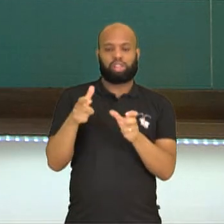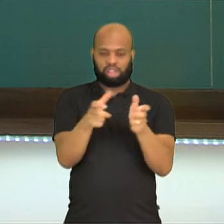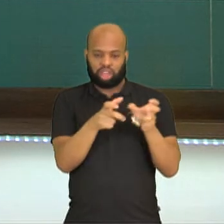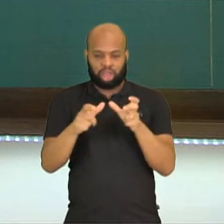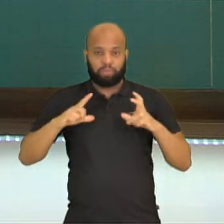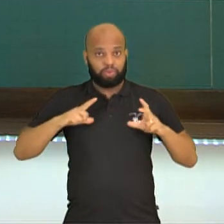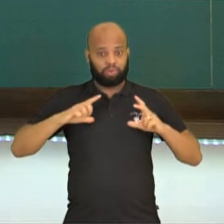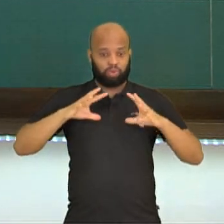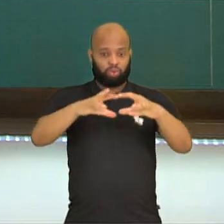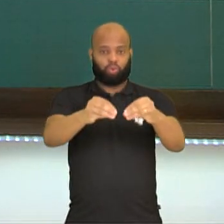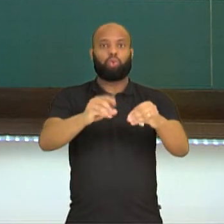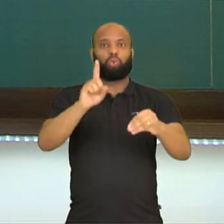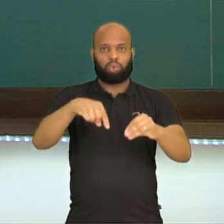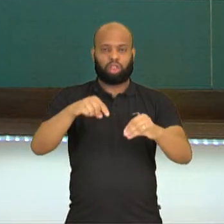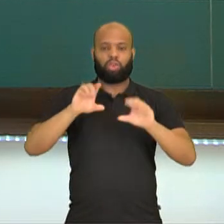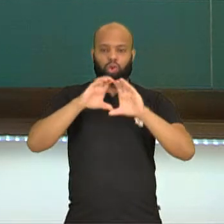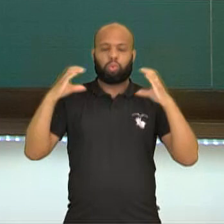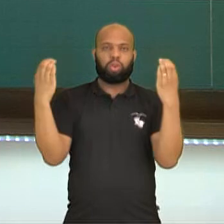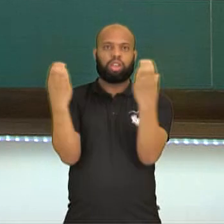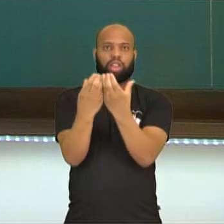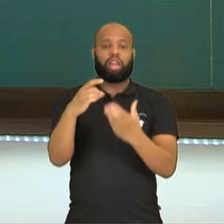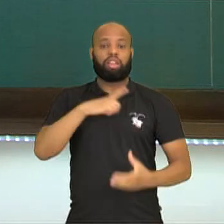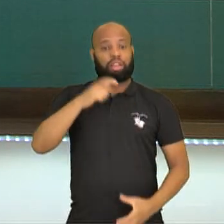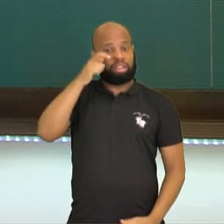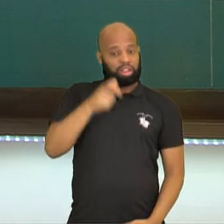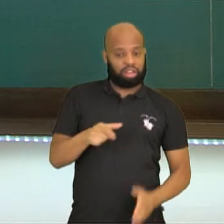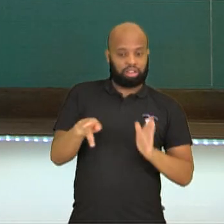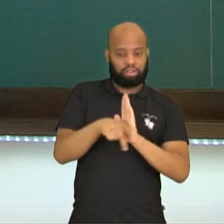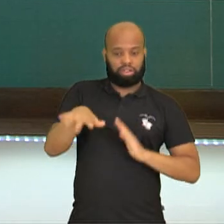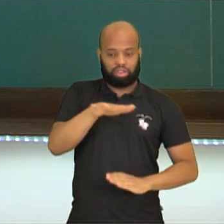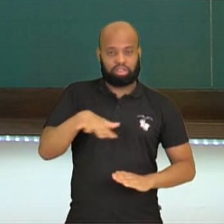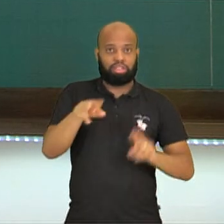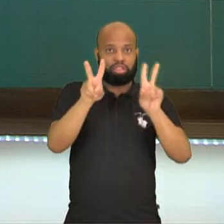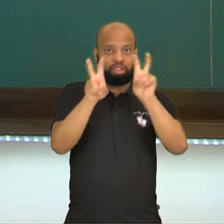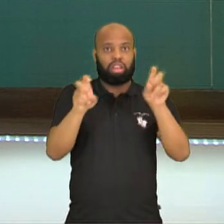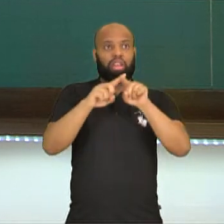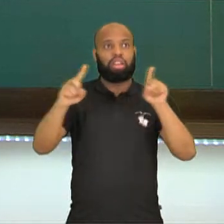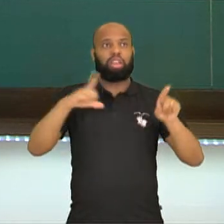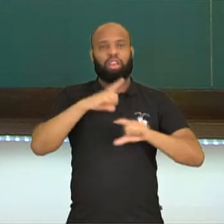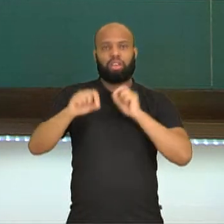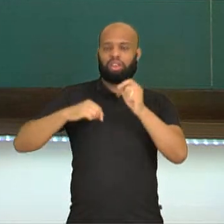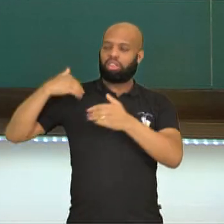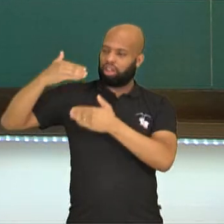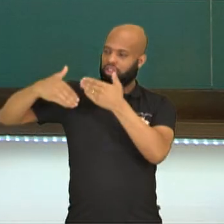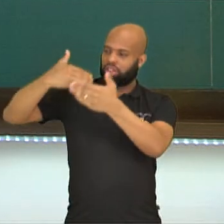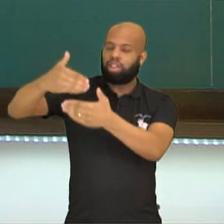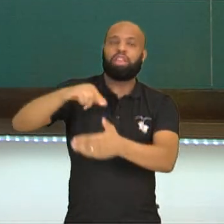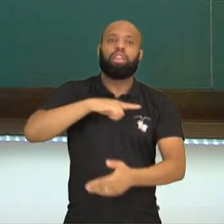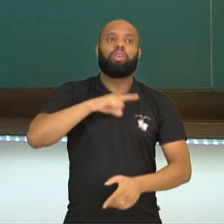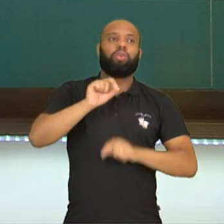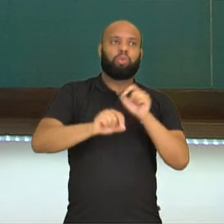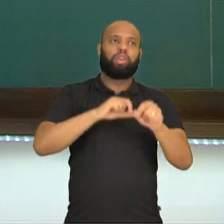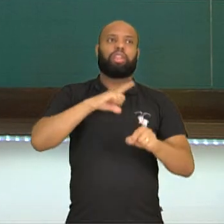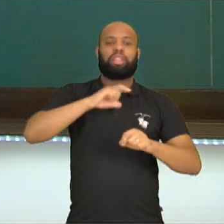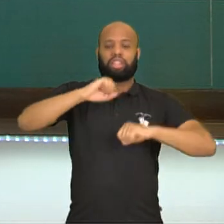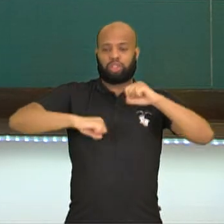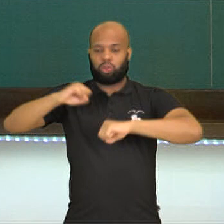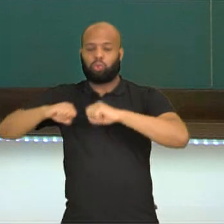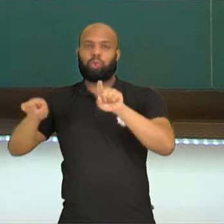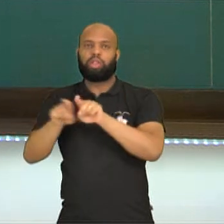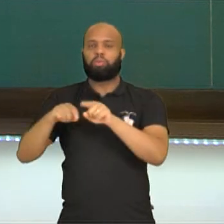comunidade gamer se interesse mais por esse assunto, né? Mas há toda uma cadeia produtiva que envolve